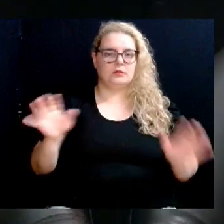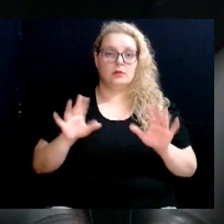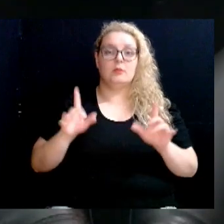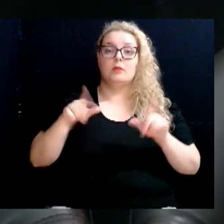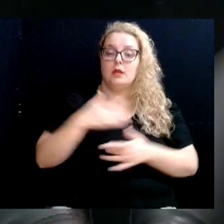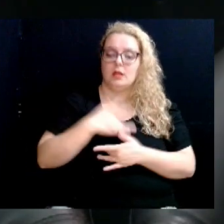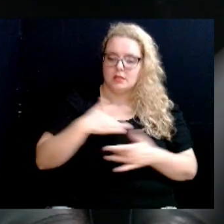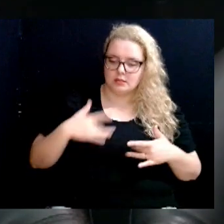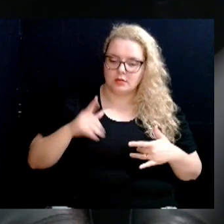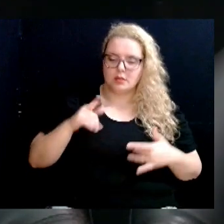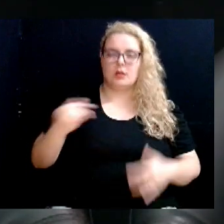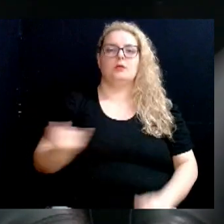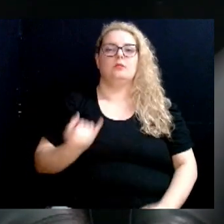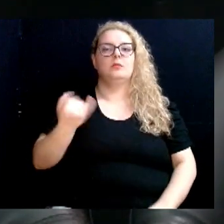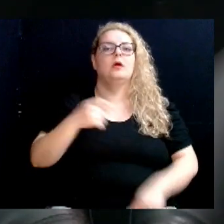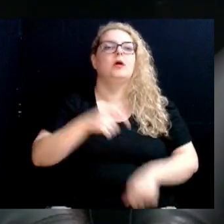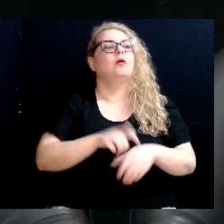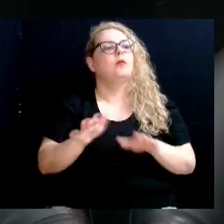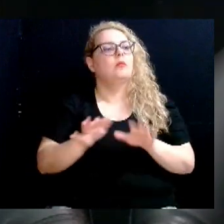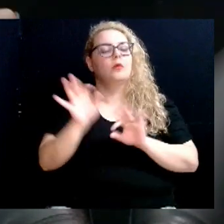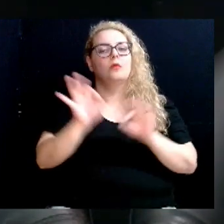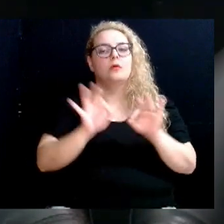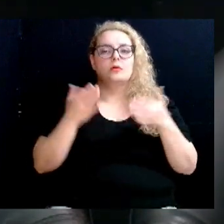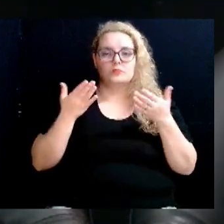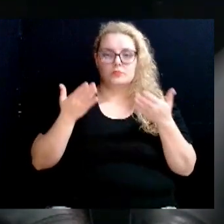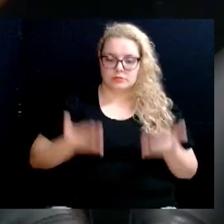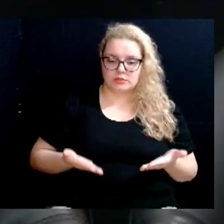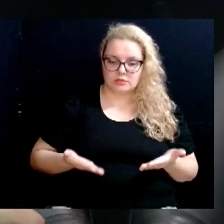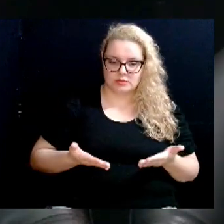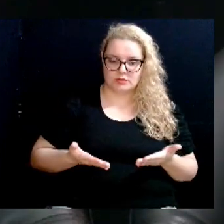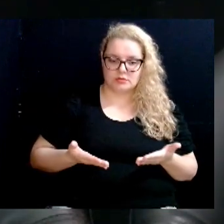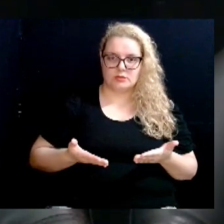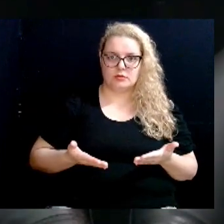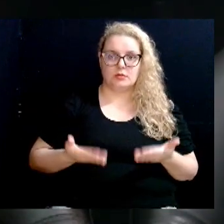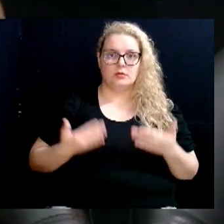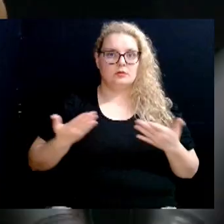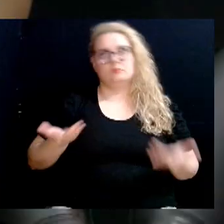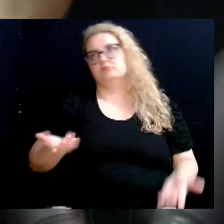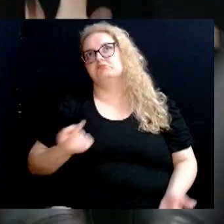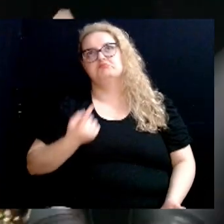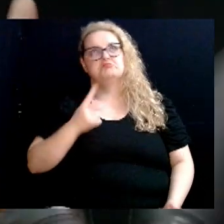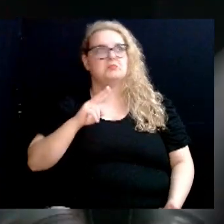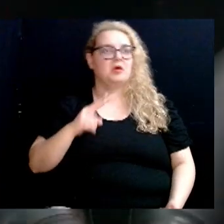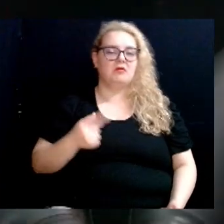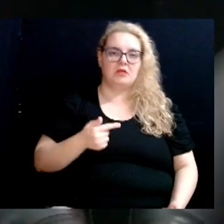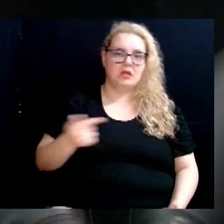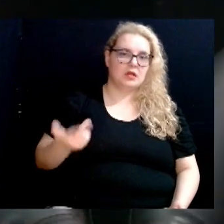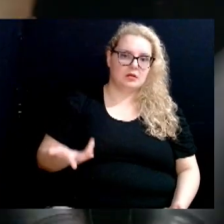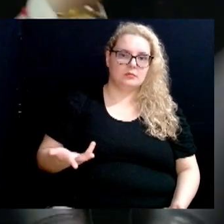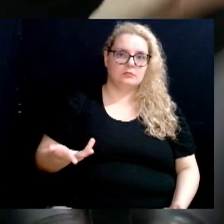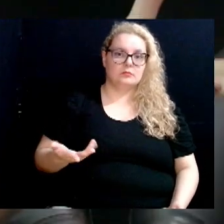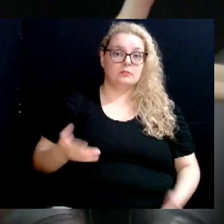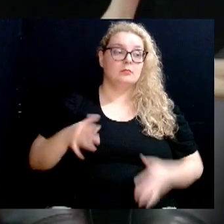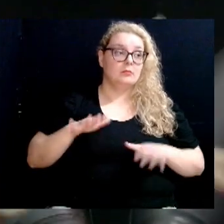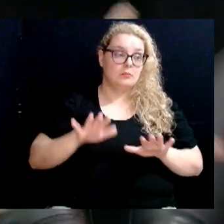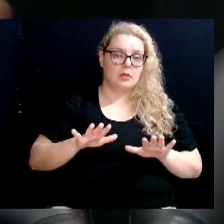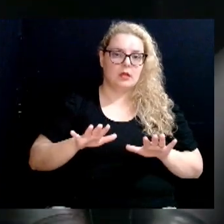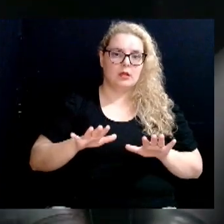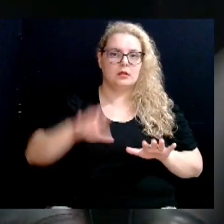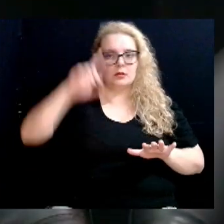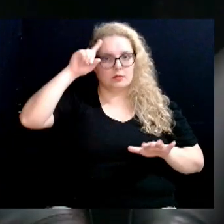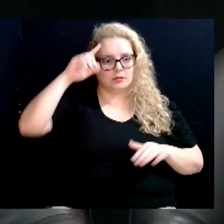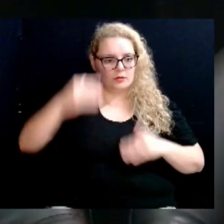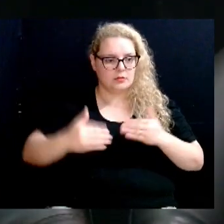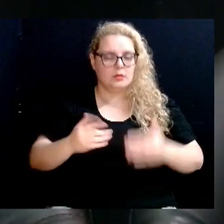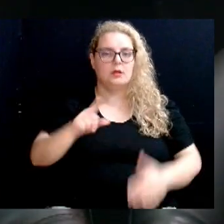porque é o momento que você vai reservar para isso. E isso, sei lá, uma vez na semana, Mas durante o dia é importante a gente vir